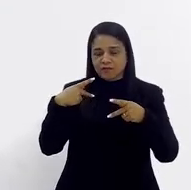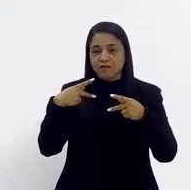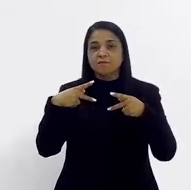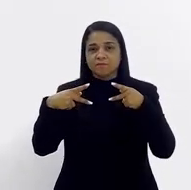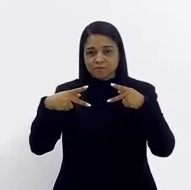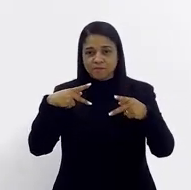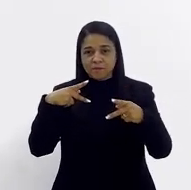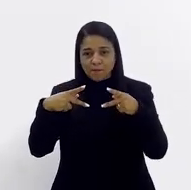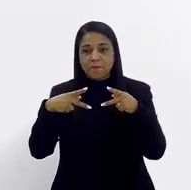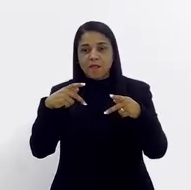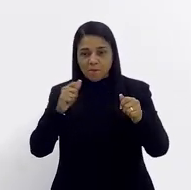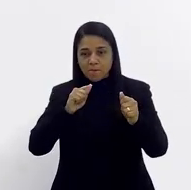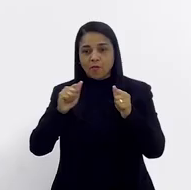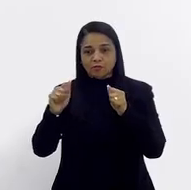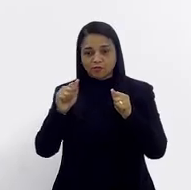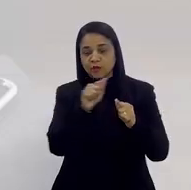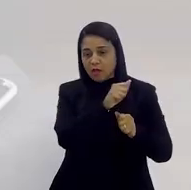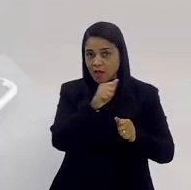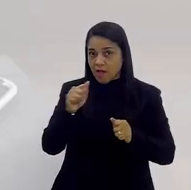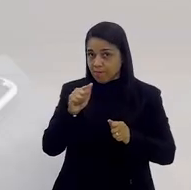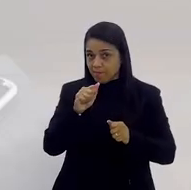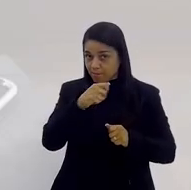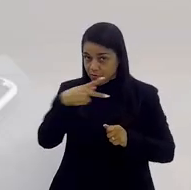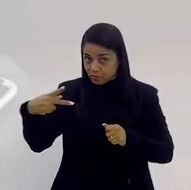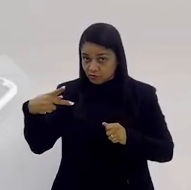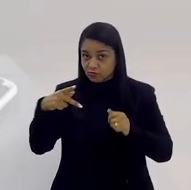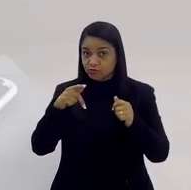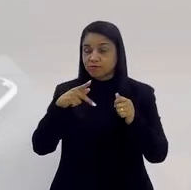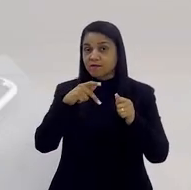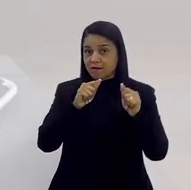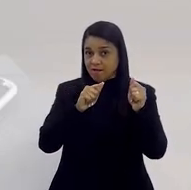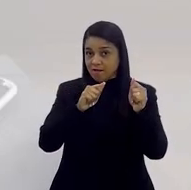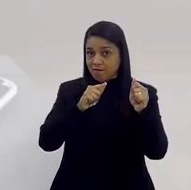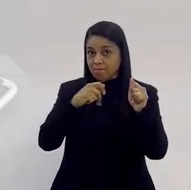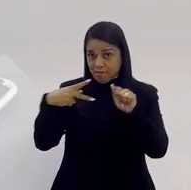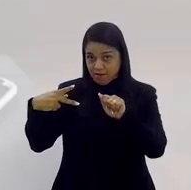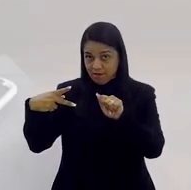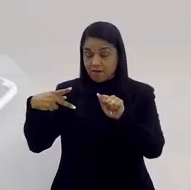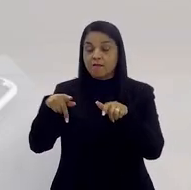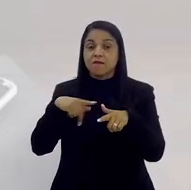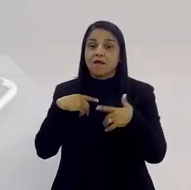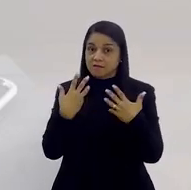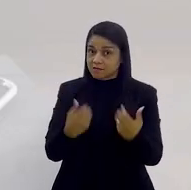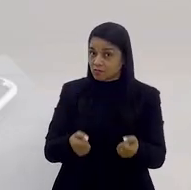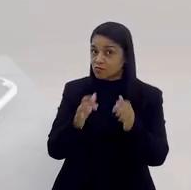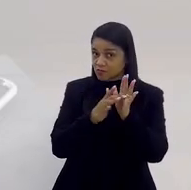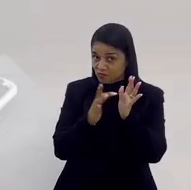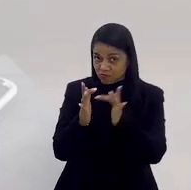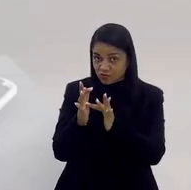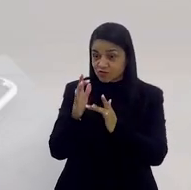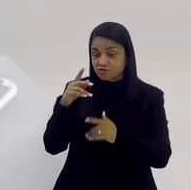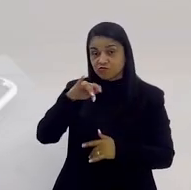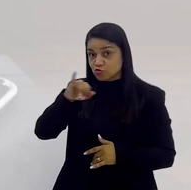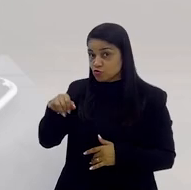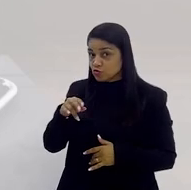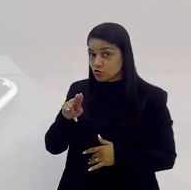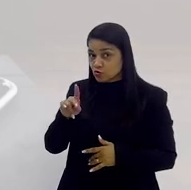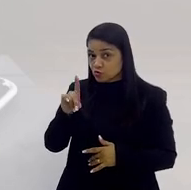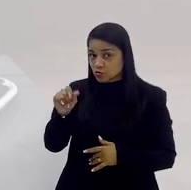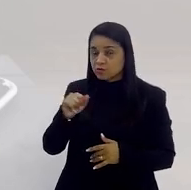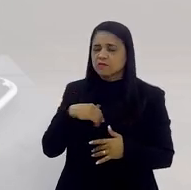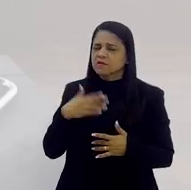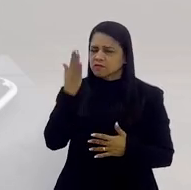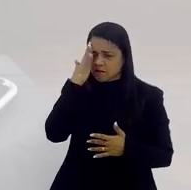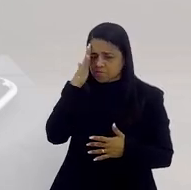mas mesmo assim ele aceitou é é então assim é analisar a história de